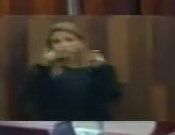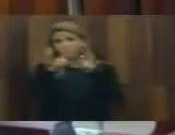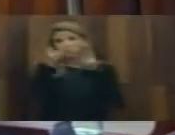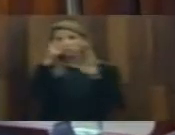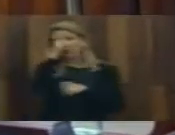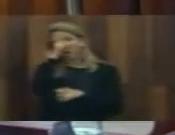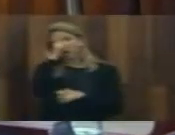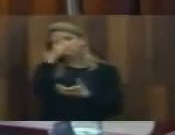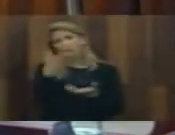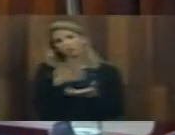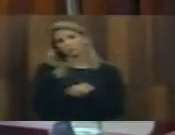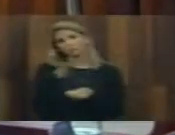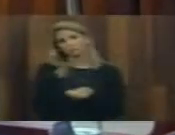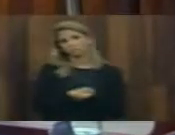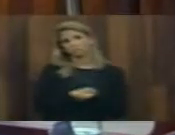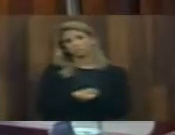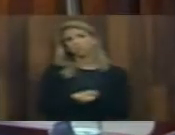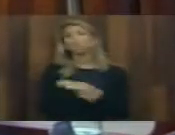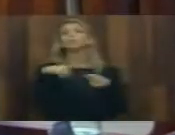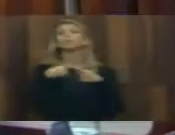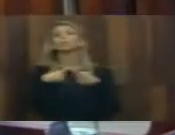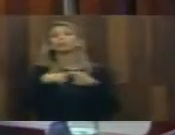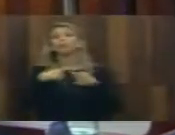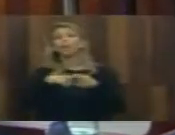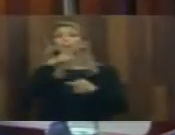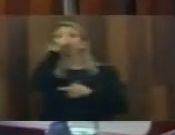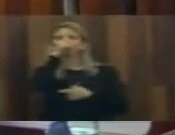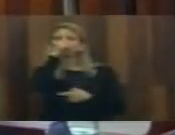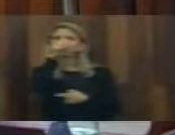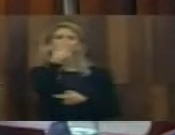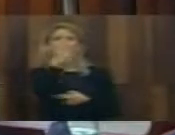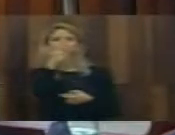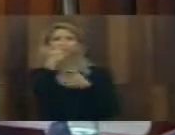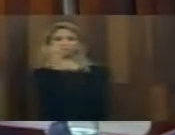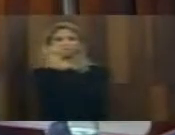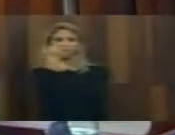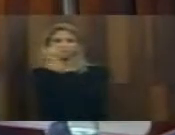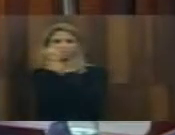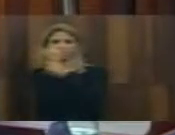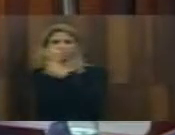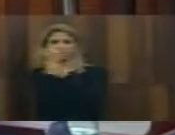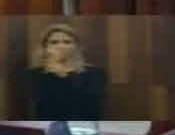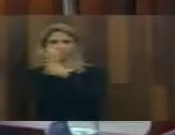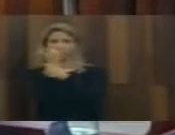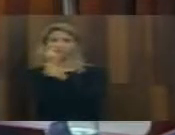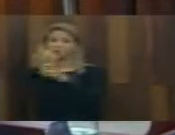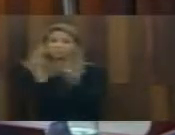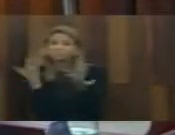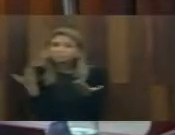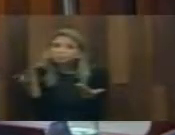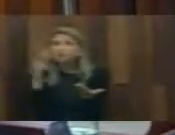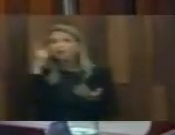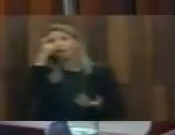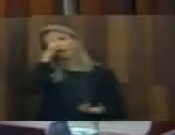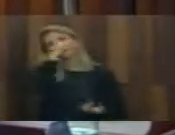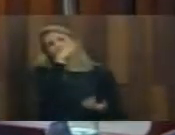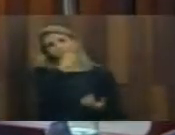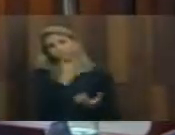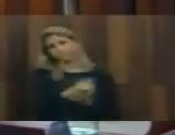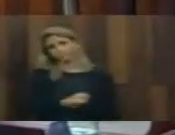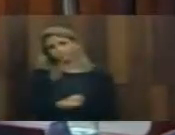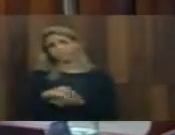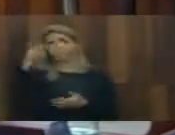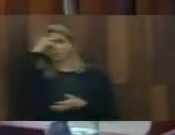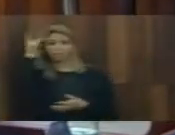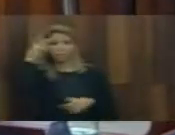unidade. Por quê? Porque um hospital que está sem segurança, isso já dá, aquela pessoa que